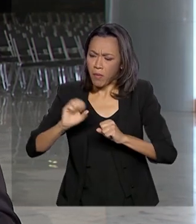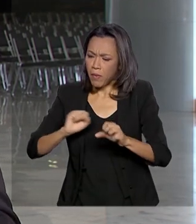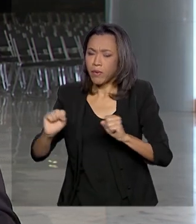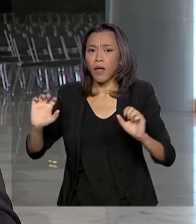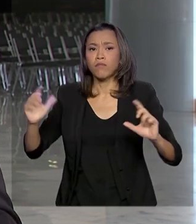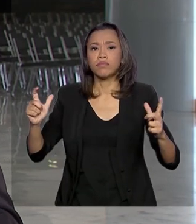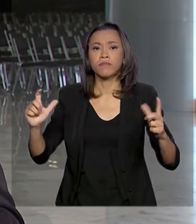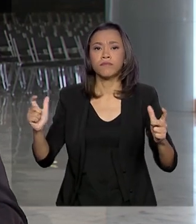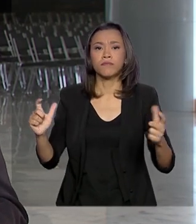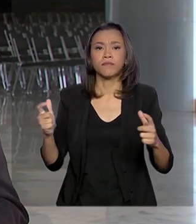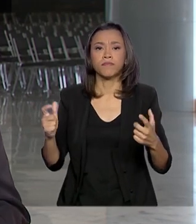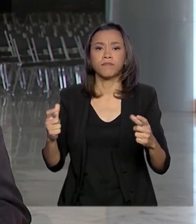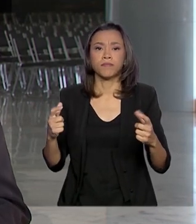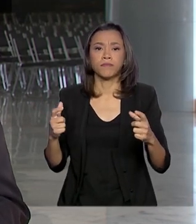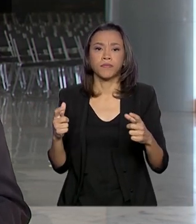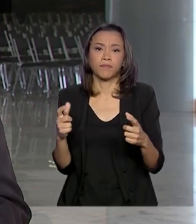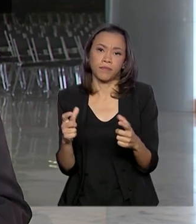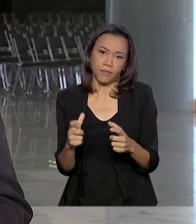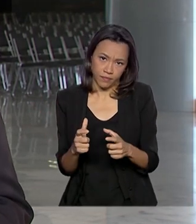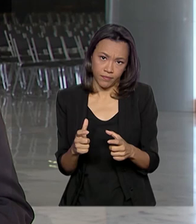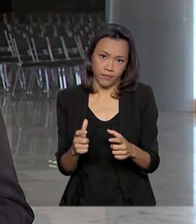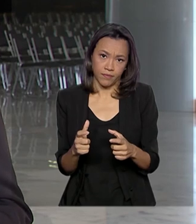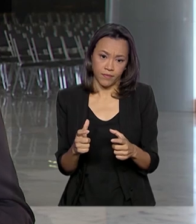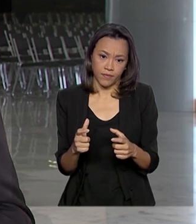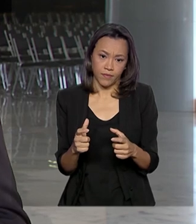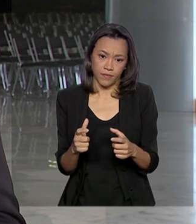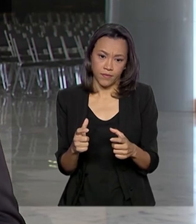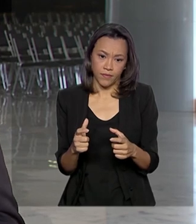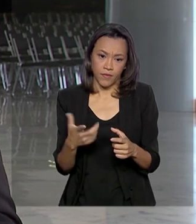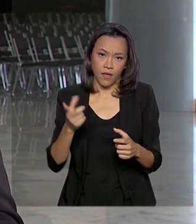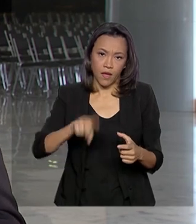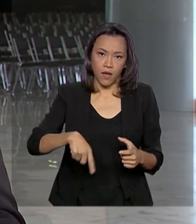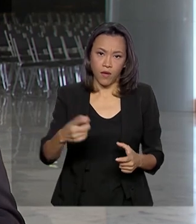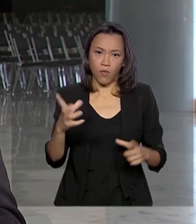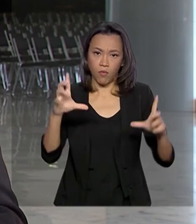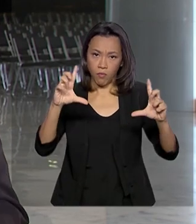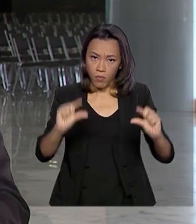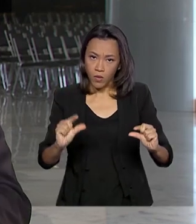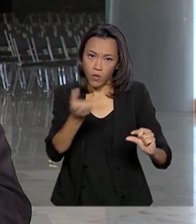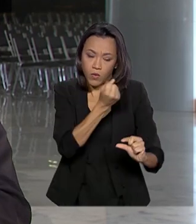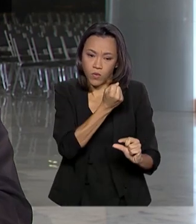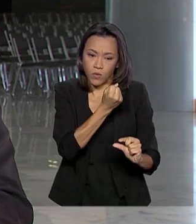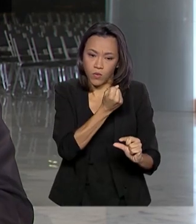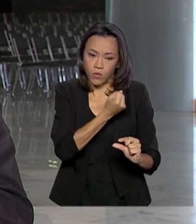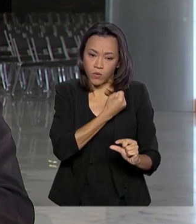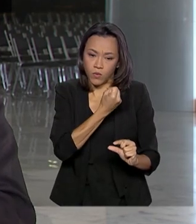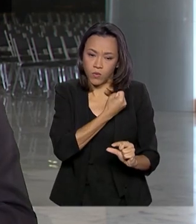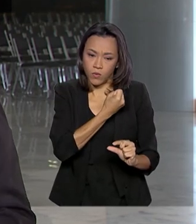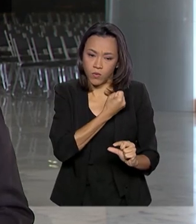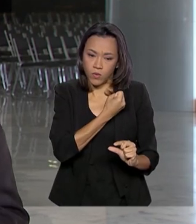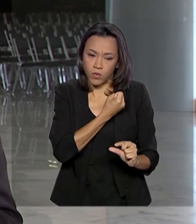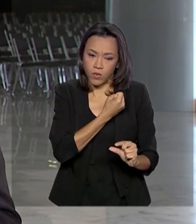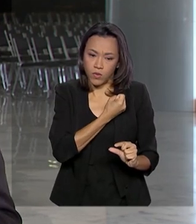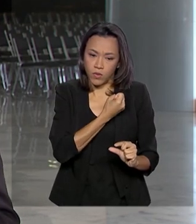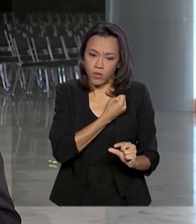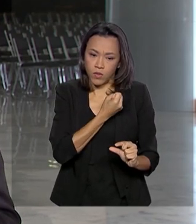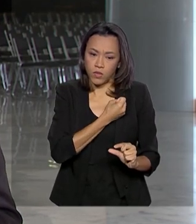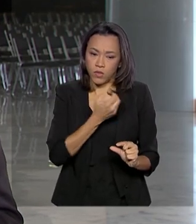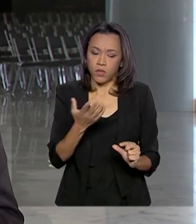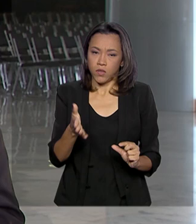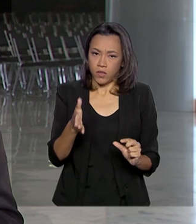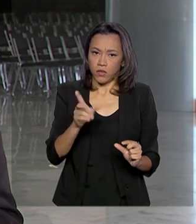registrados ontem foi foram oito ou seja é o menor número e registrado menos de dois dígitos